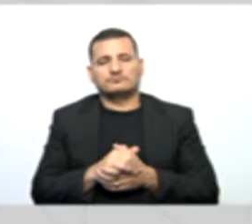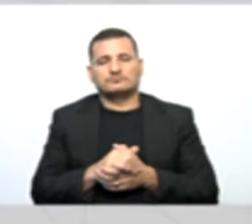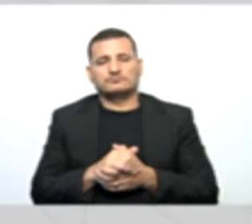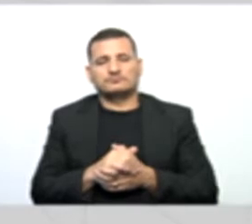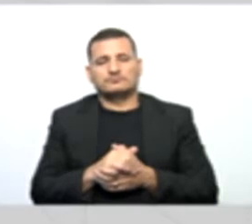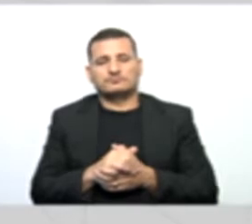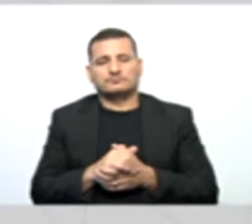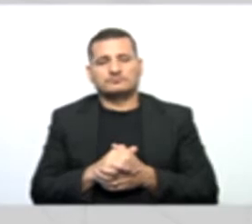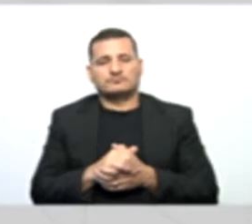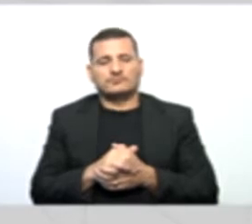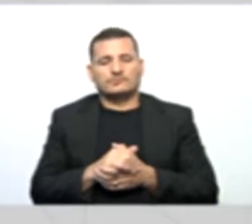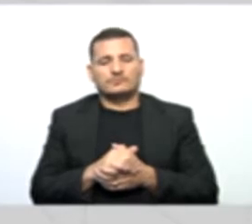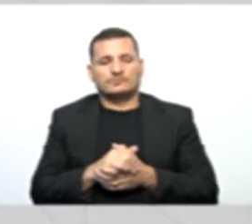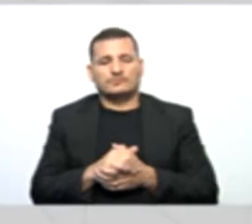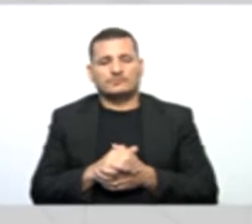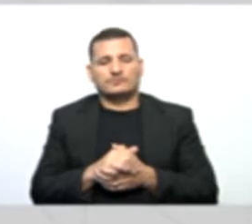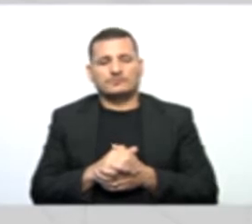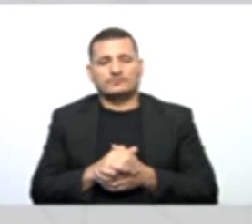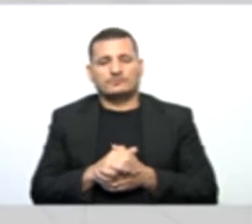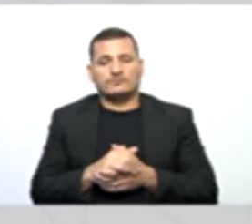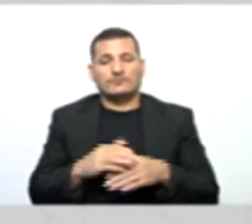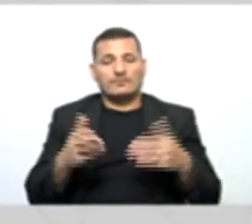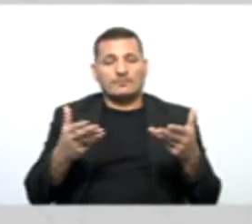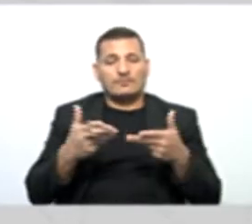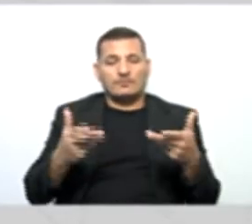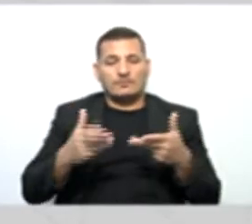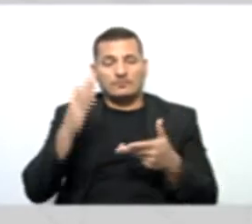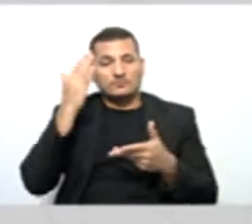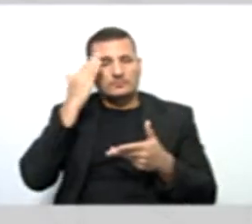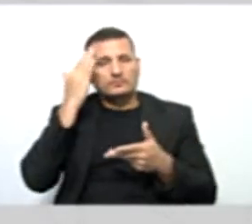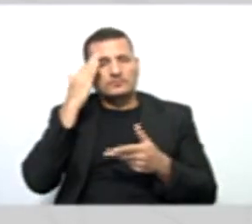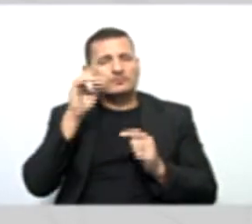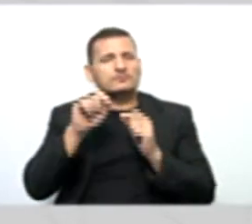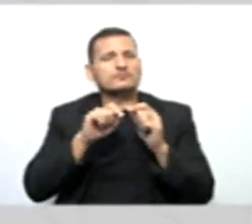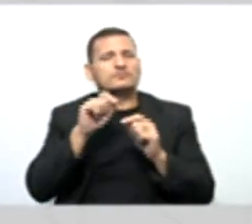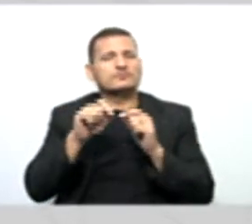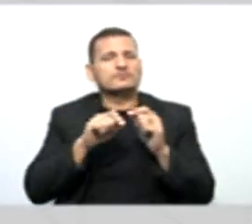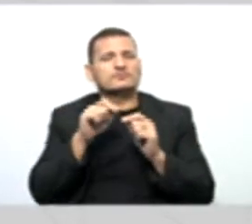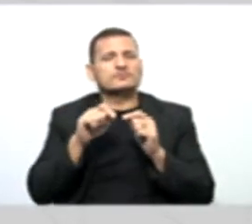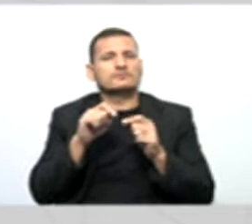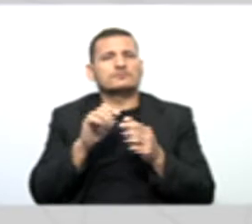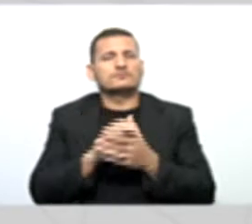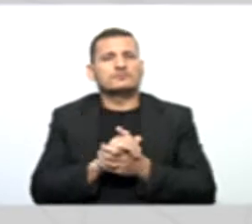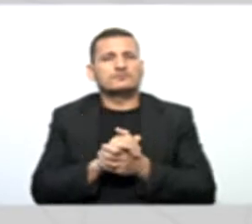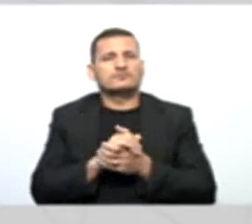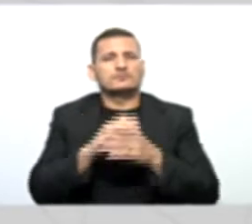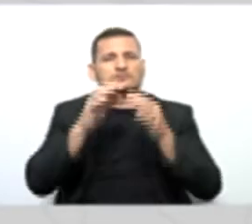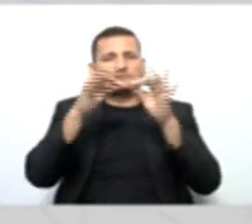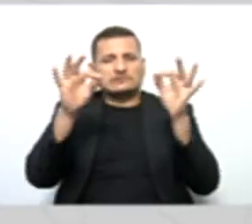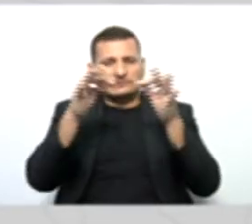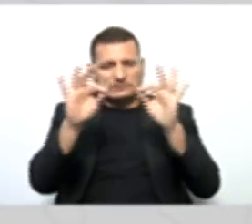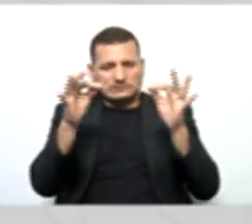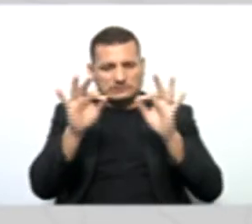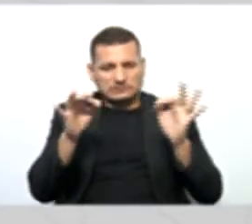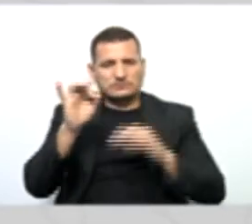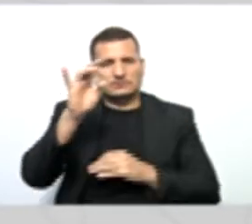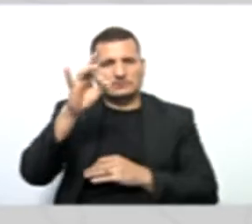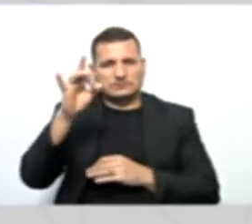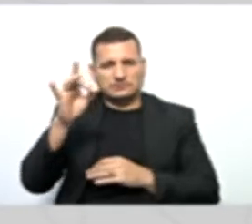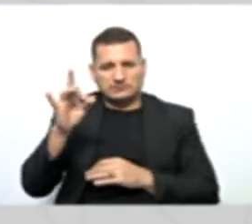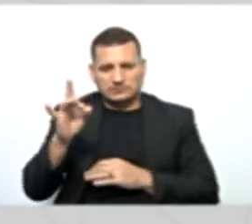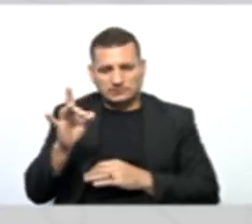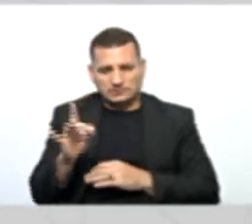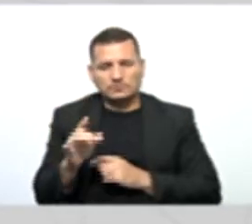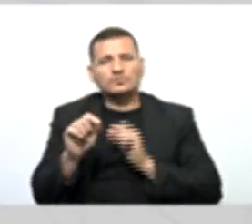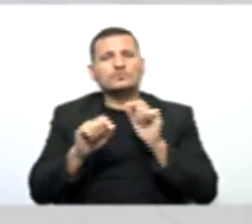criamos. Ok? Agora nós vamos entender o que que se refere, o que que é cada uma daquelas partes que nós destacamos